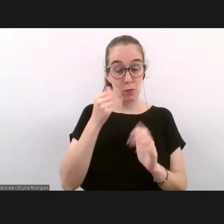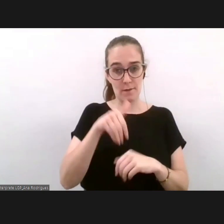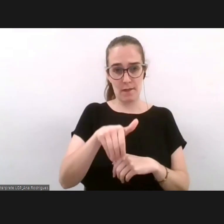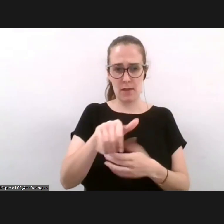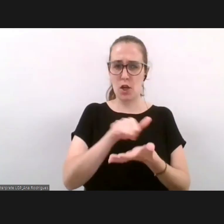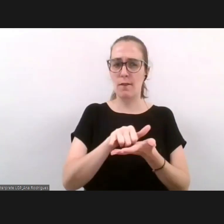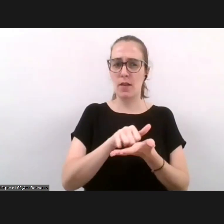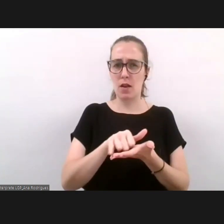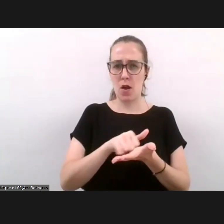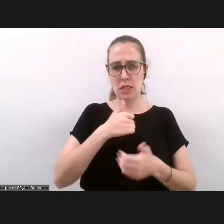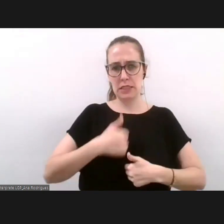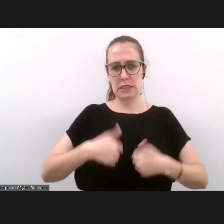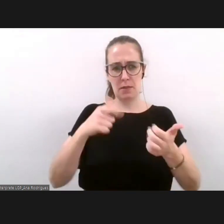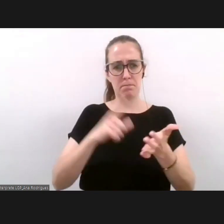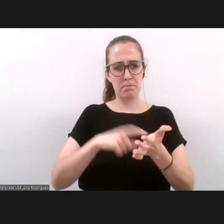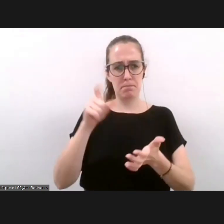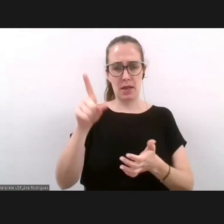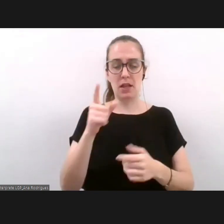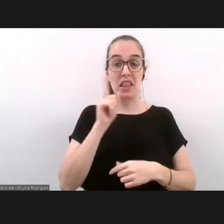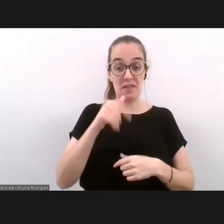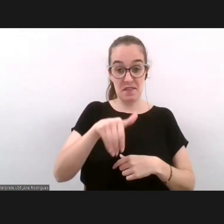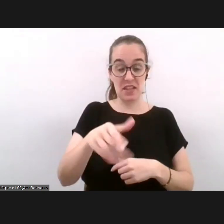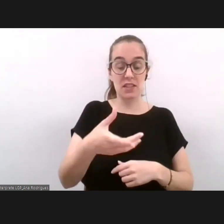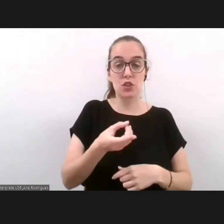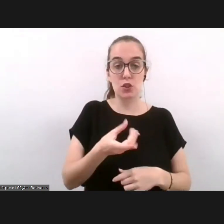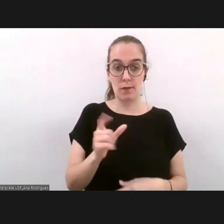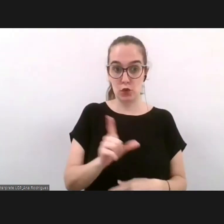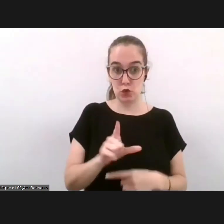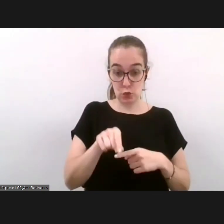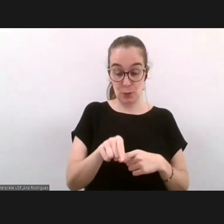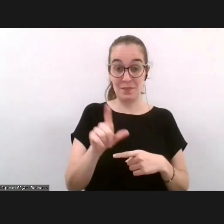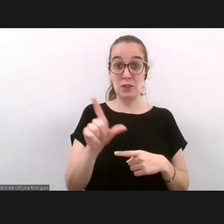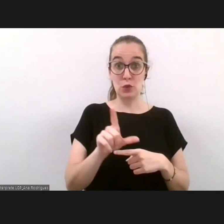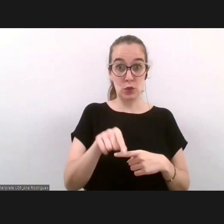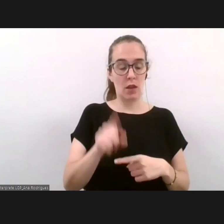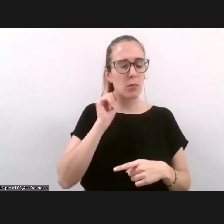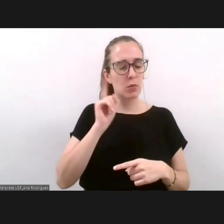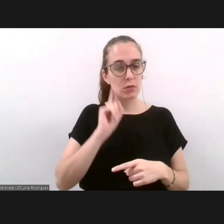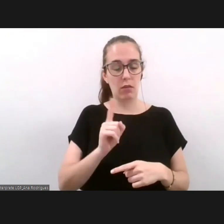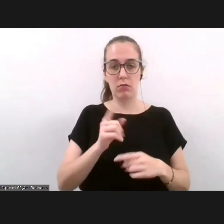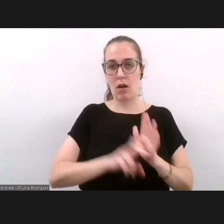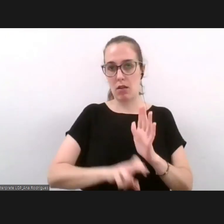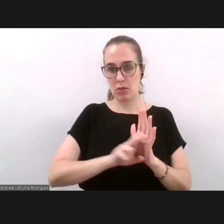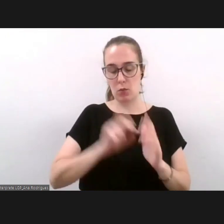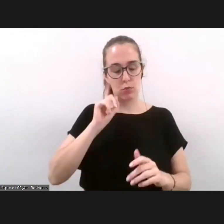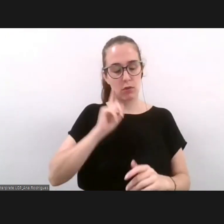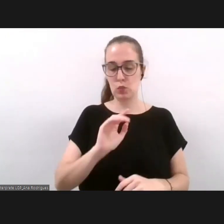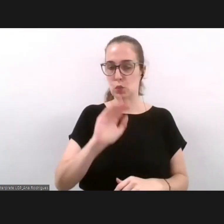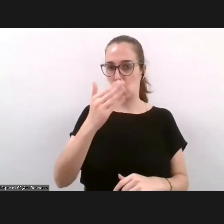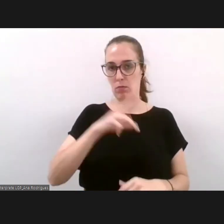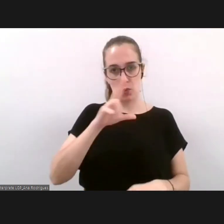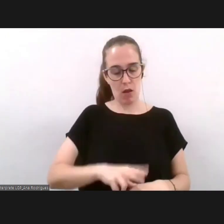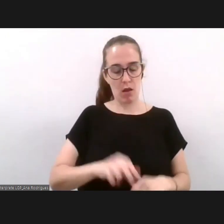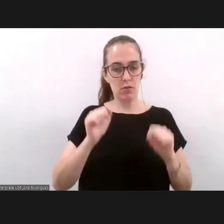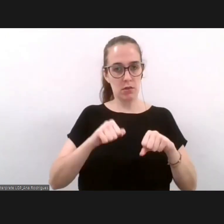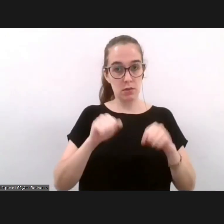Iorque, já no próximo dia 19 de julho. Este relatório é importante para Portugal, desde logo e obviamente,